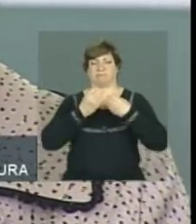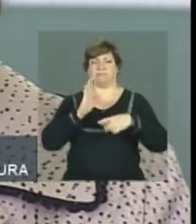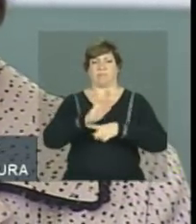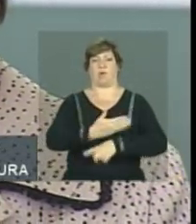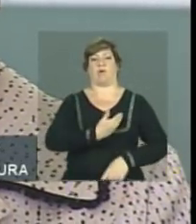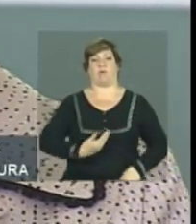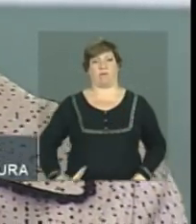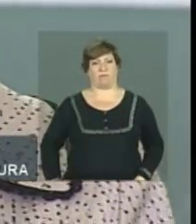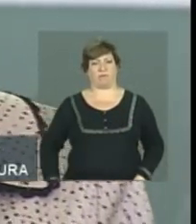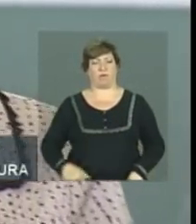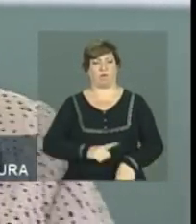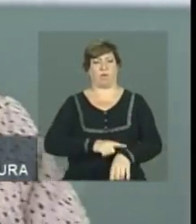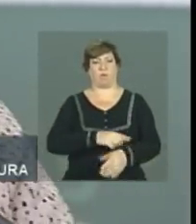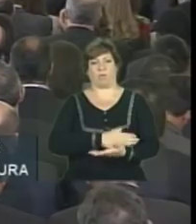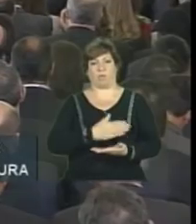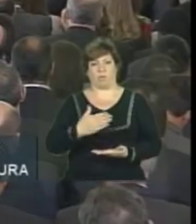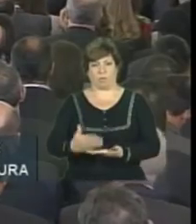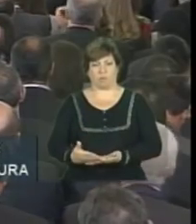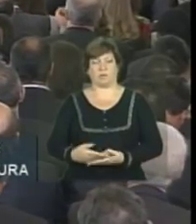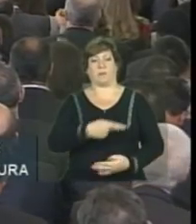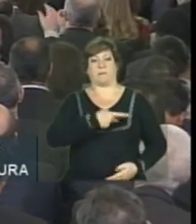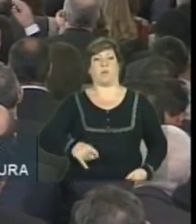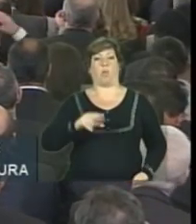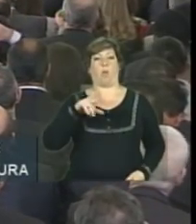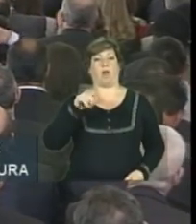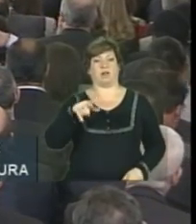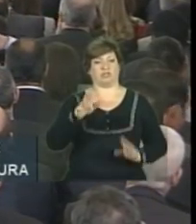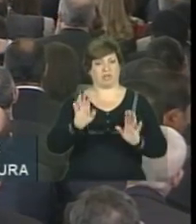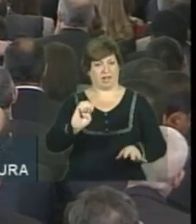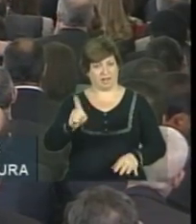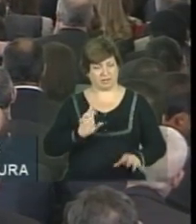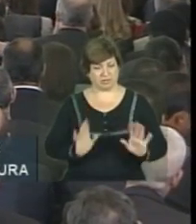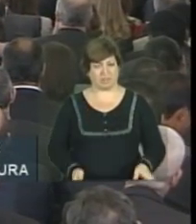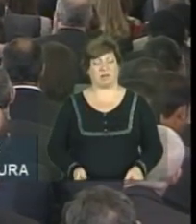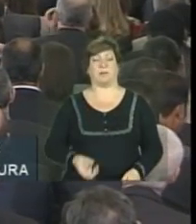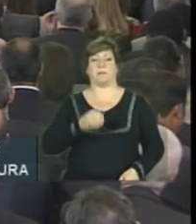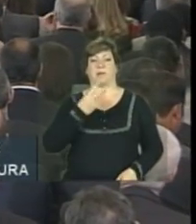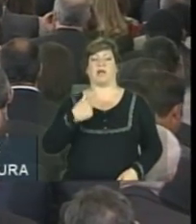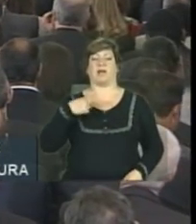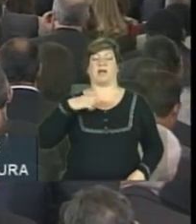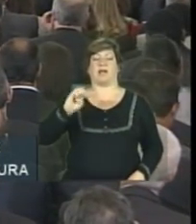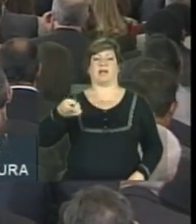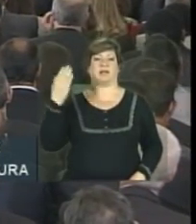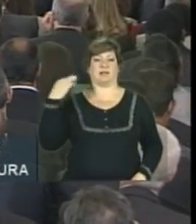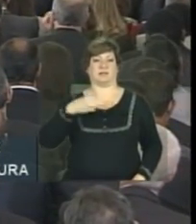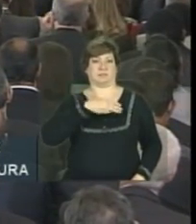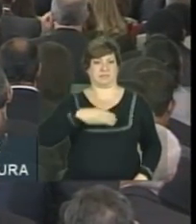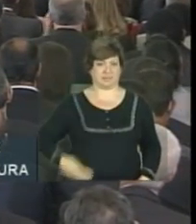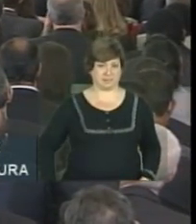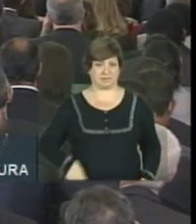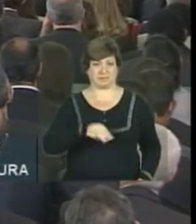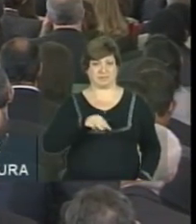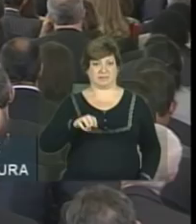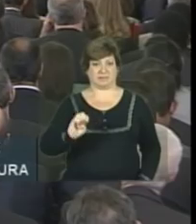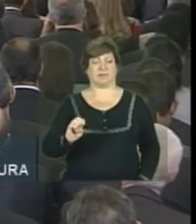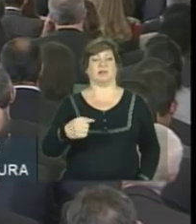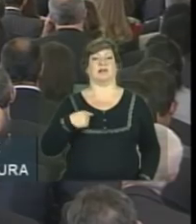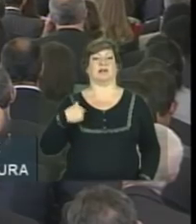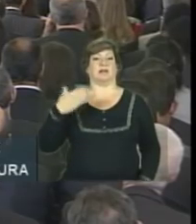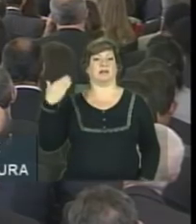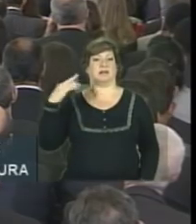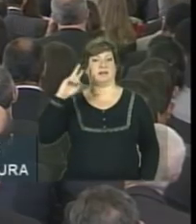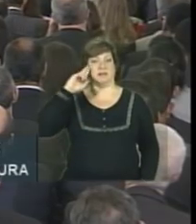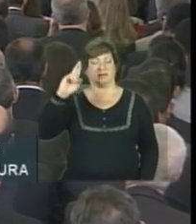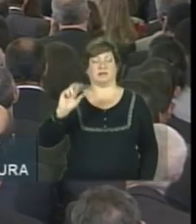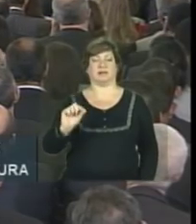governo. Durante o governo do presidente Lula, quando eu era ministra de Minas e Energia, quando era ministra,